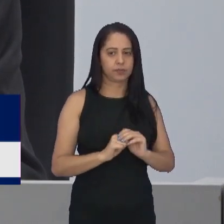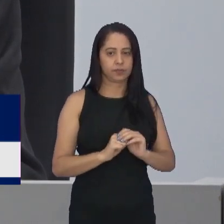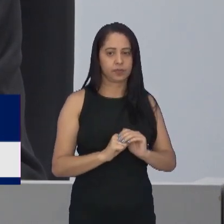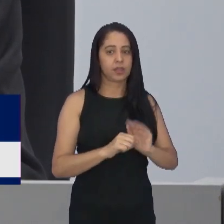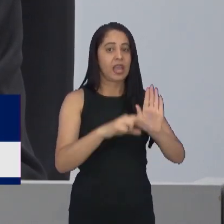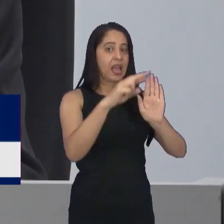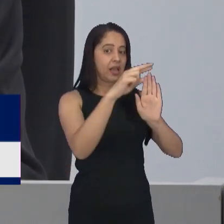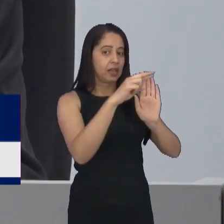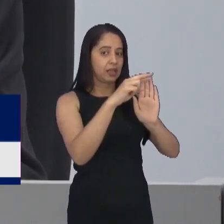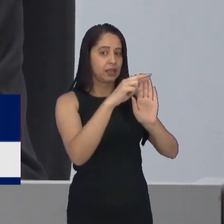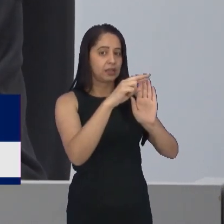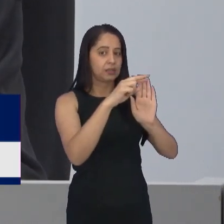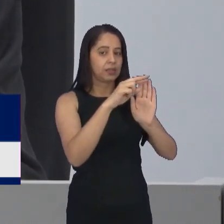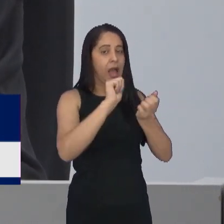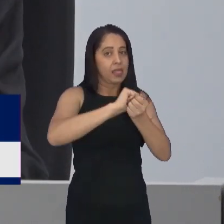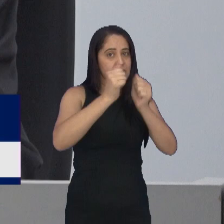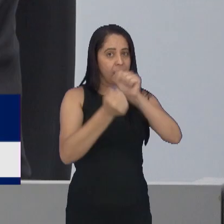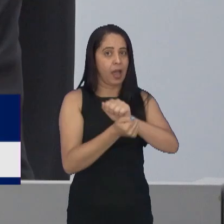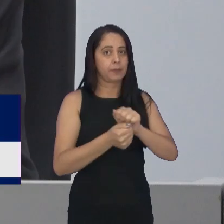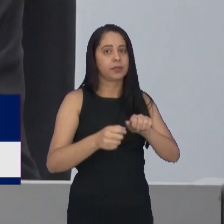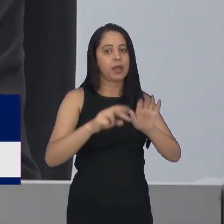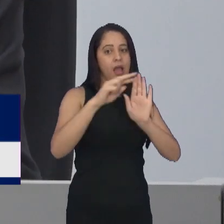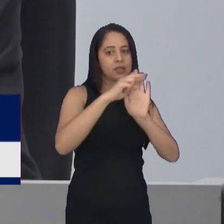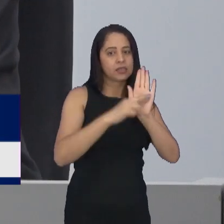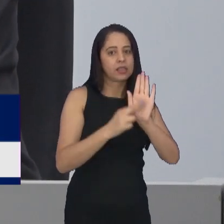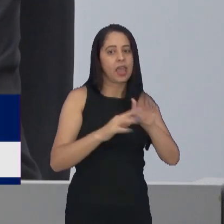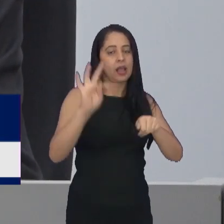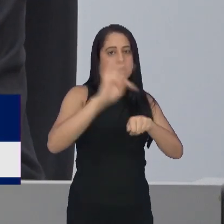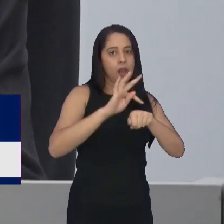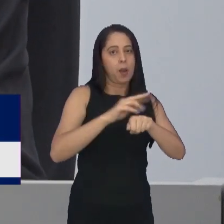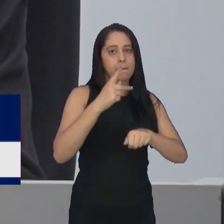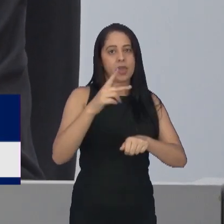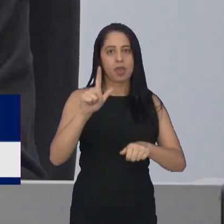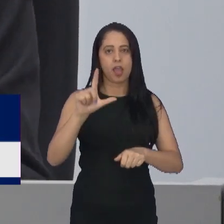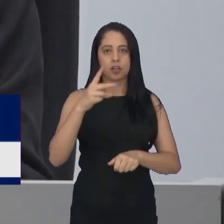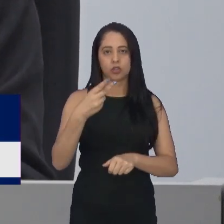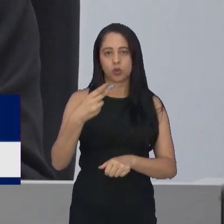às normas da técnica legislativa no PL número